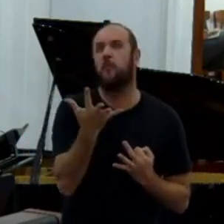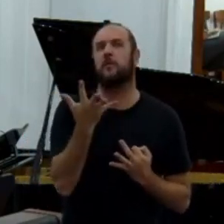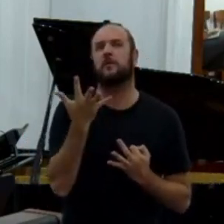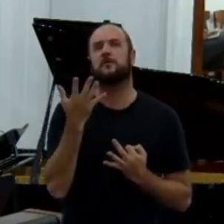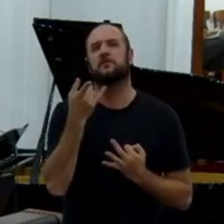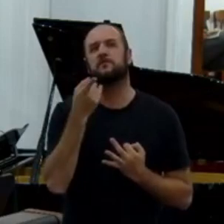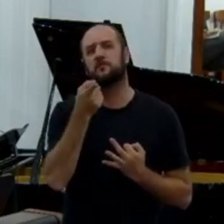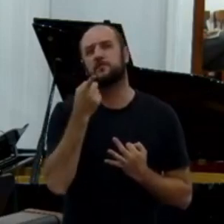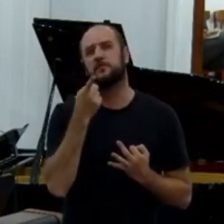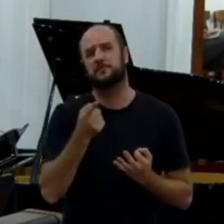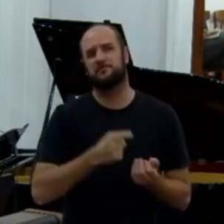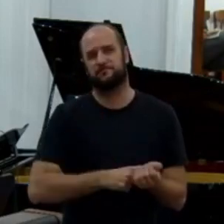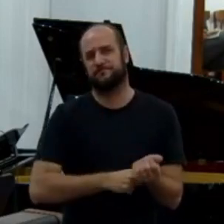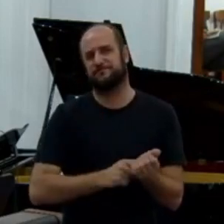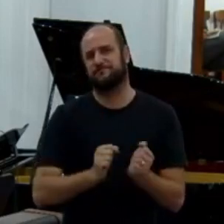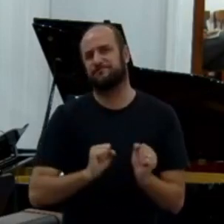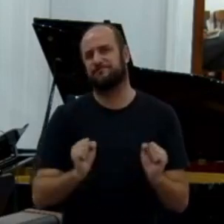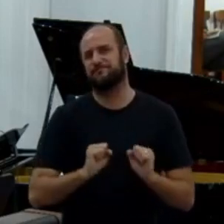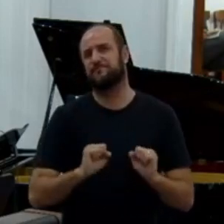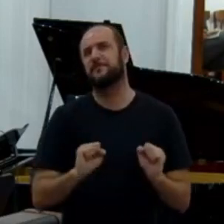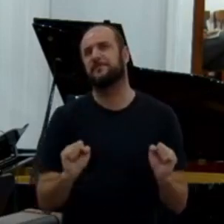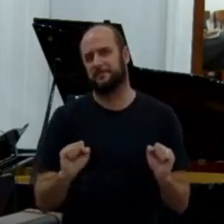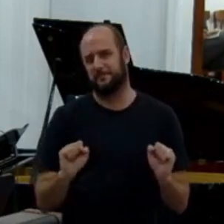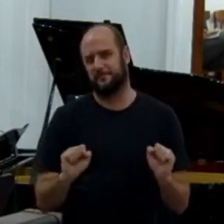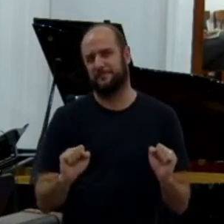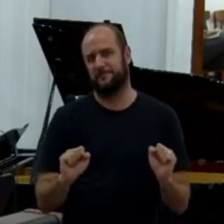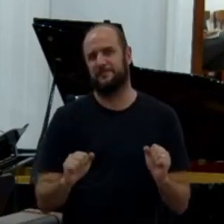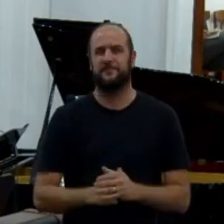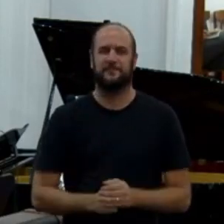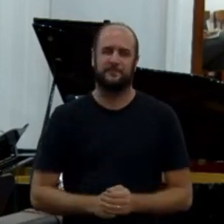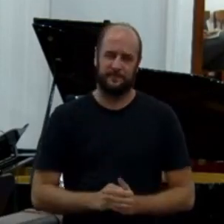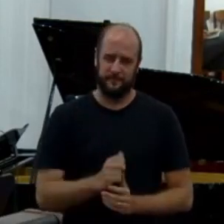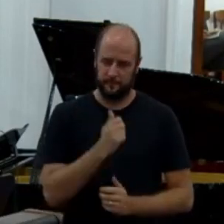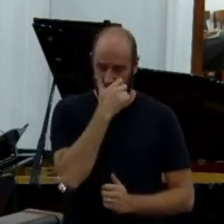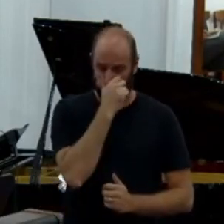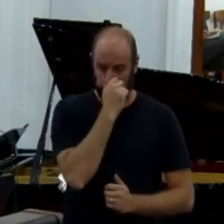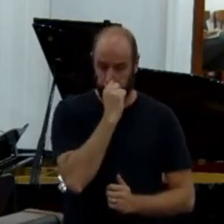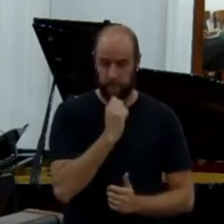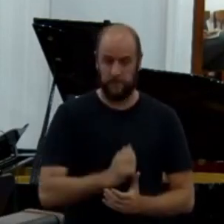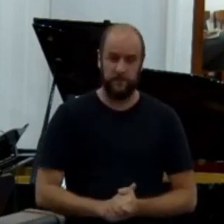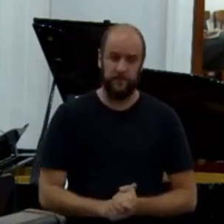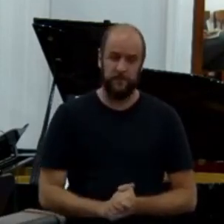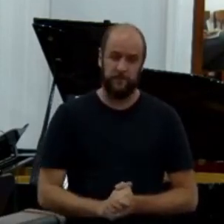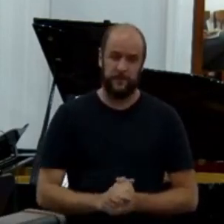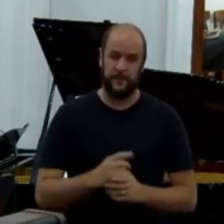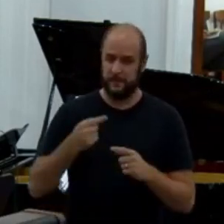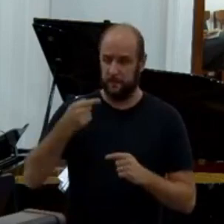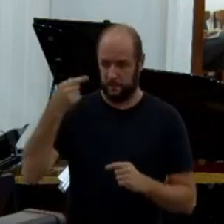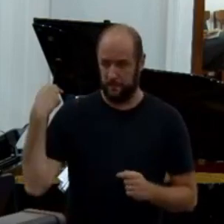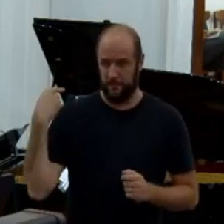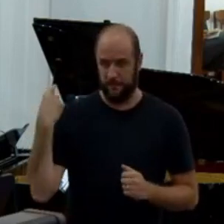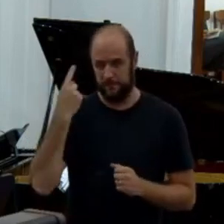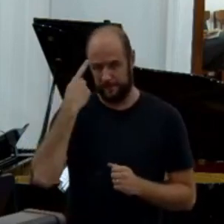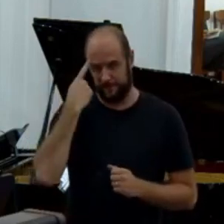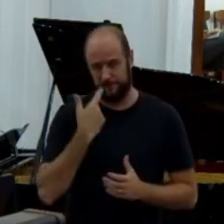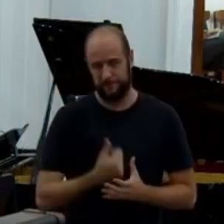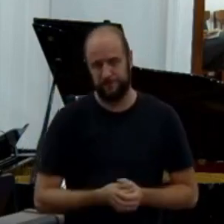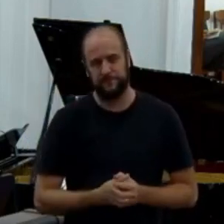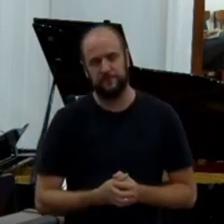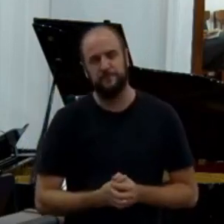vezes você ficou irado ou irada na última semana.